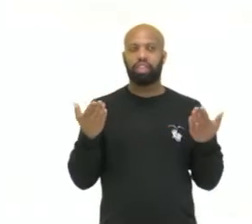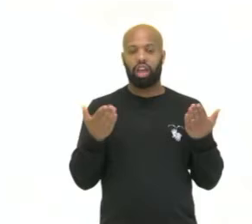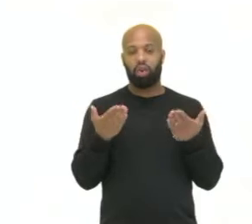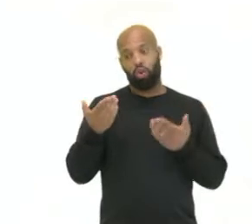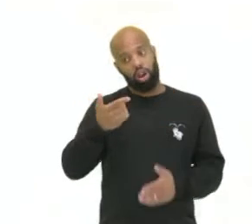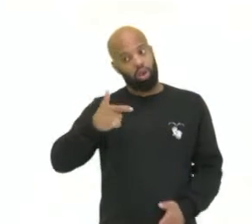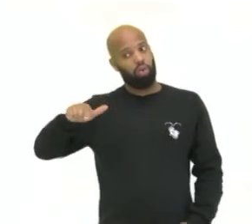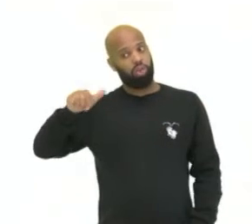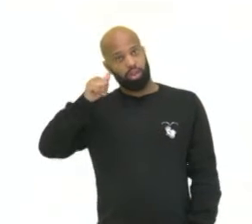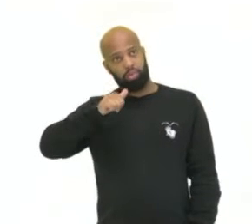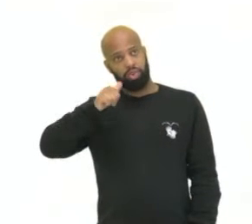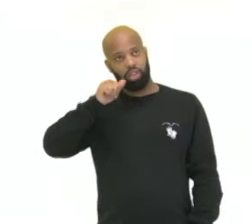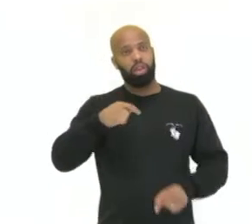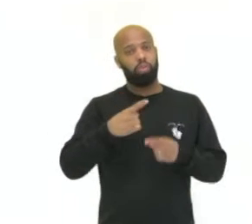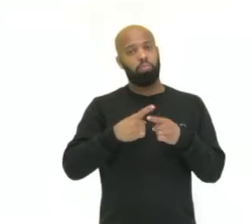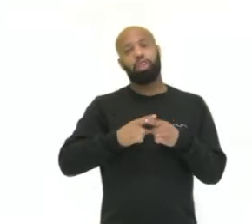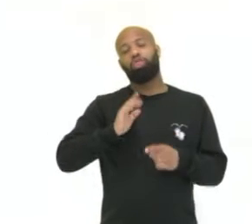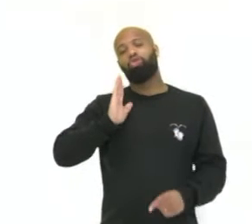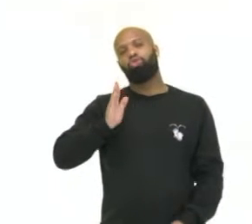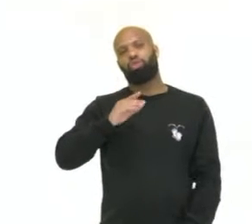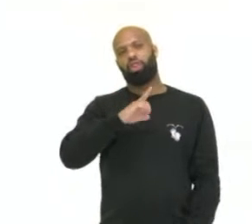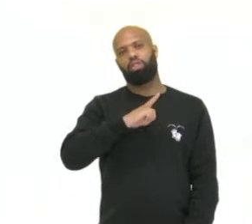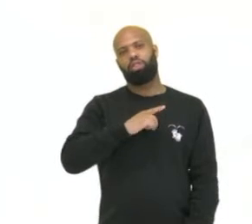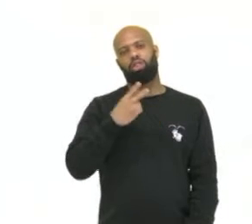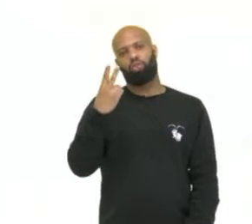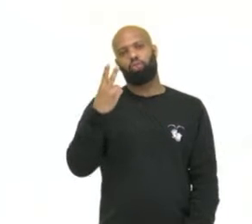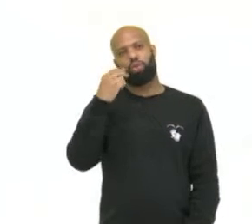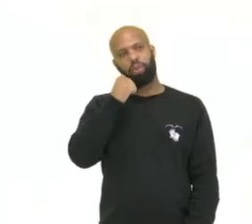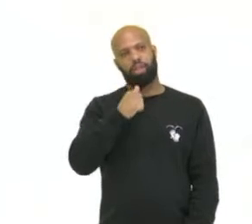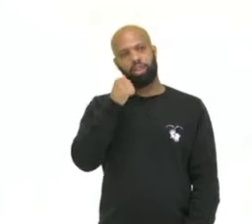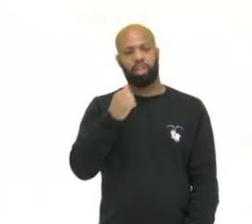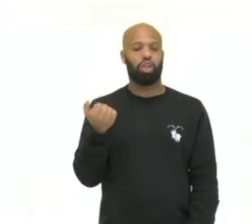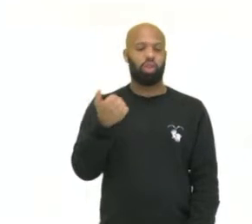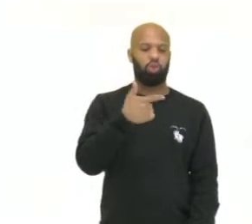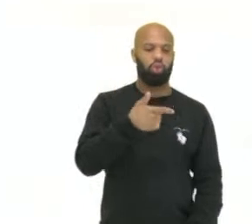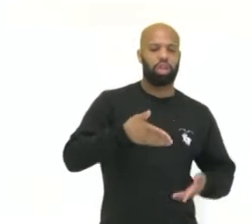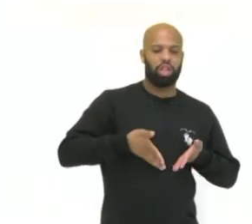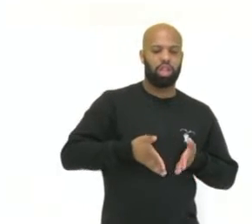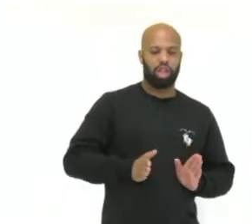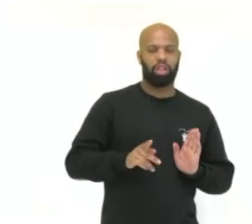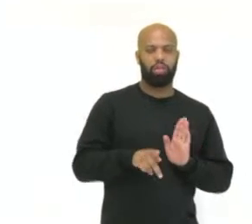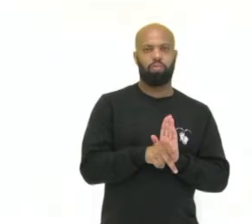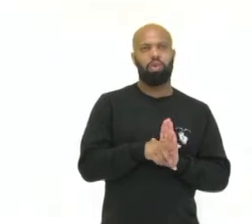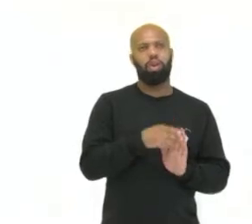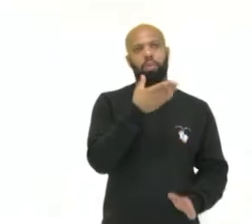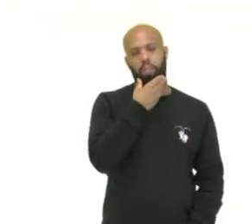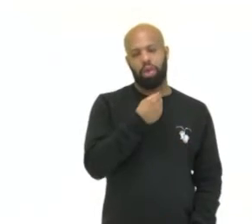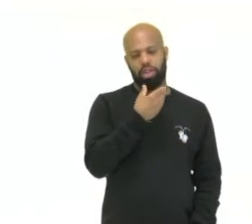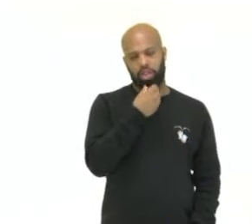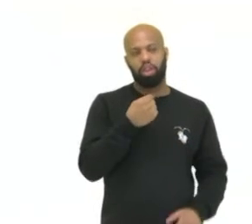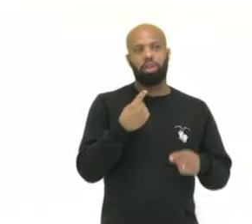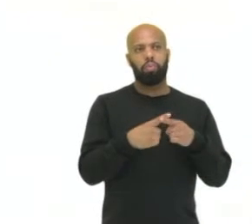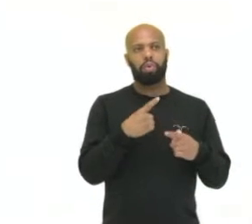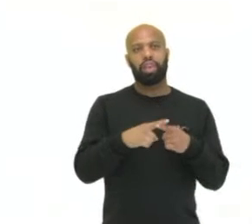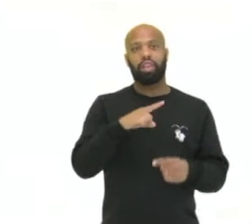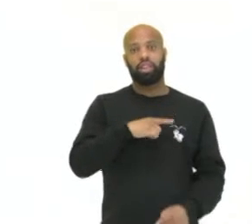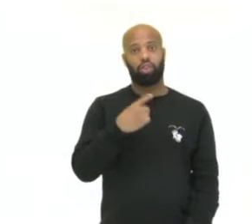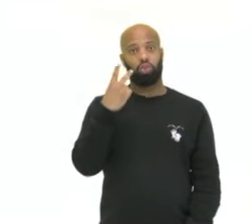outra menina, já que ele já tem 2, né? Do que nascer um menino. Uma vez que eles possuem 2